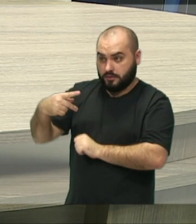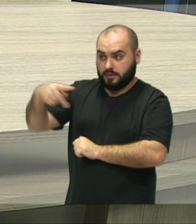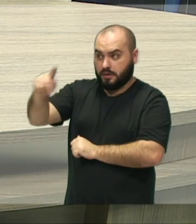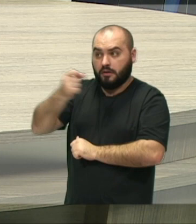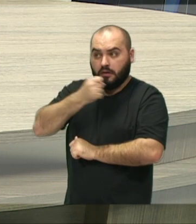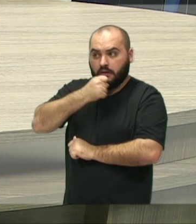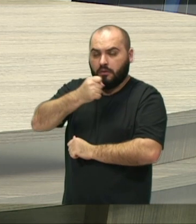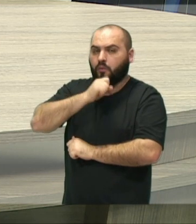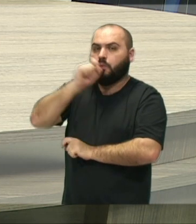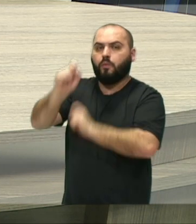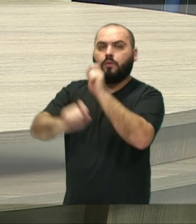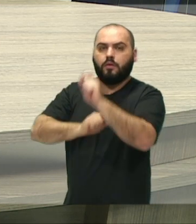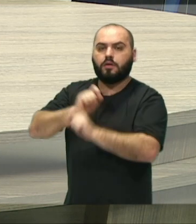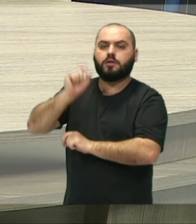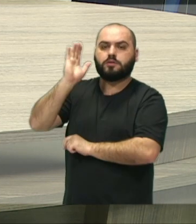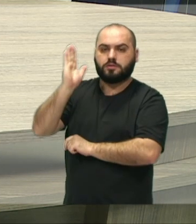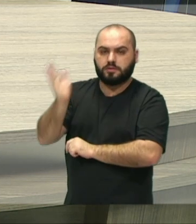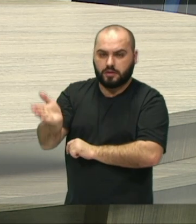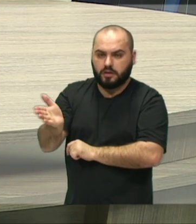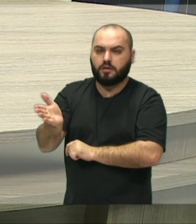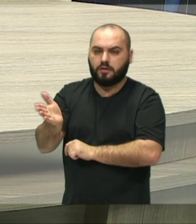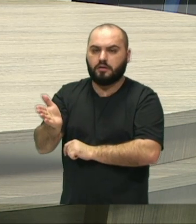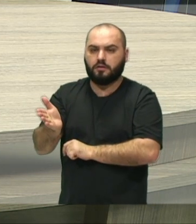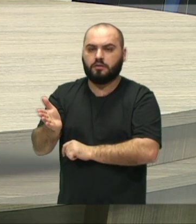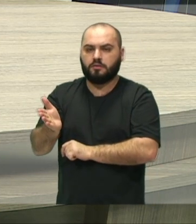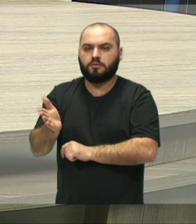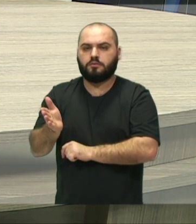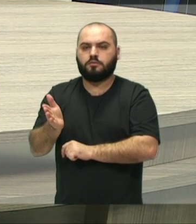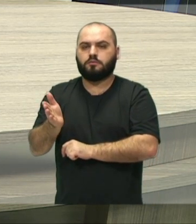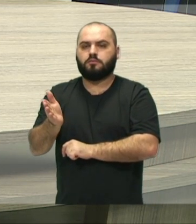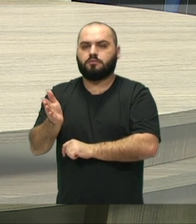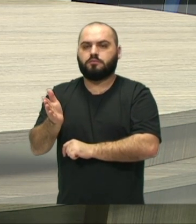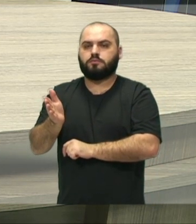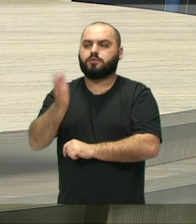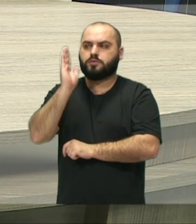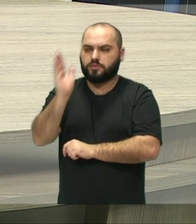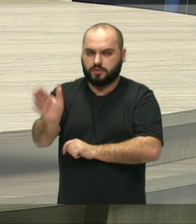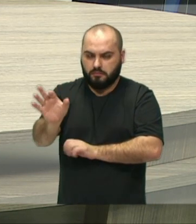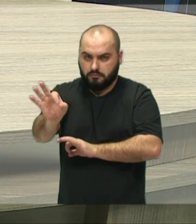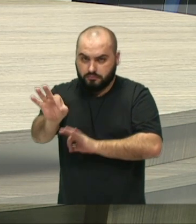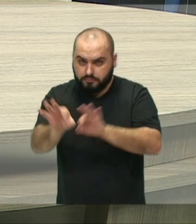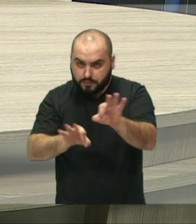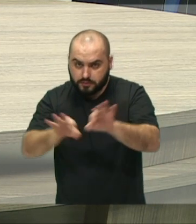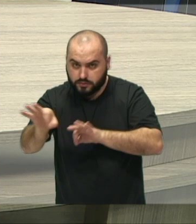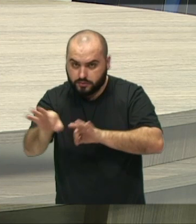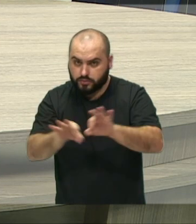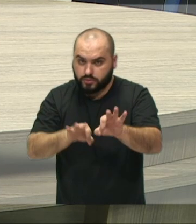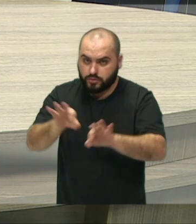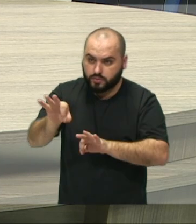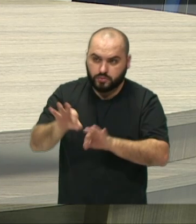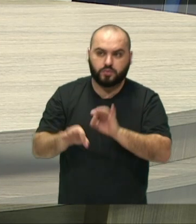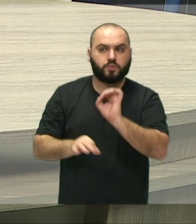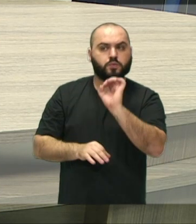que mas de qualquer forma vocês já estão planejando ou